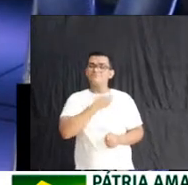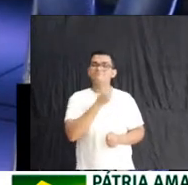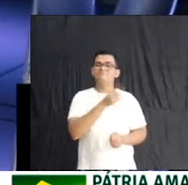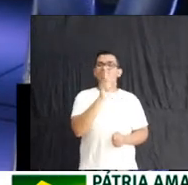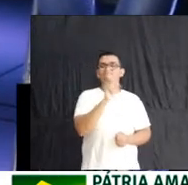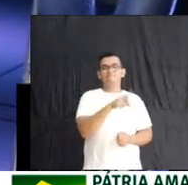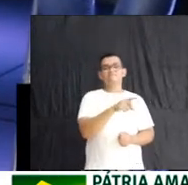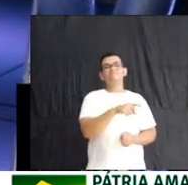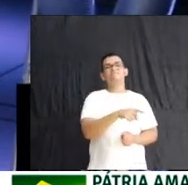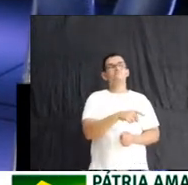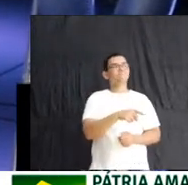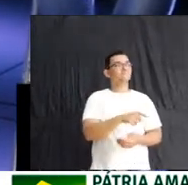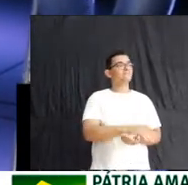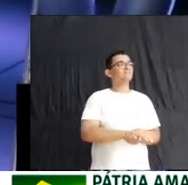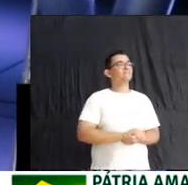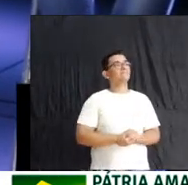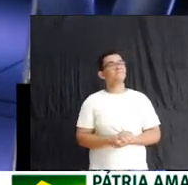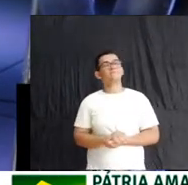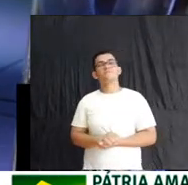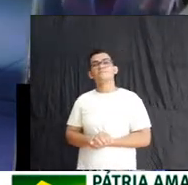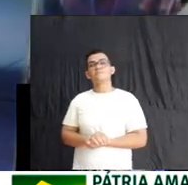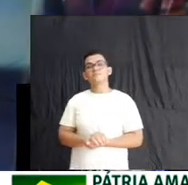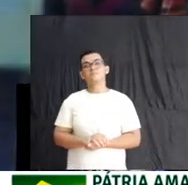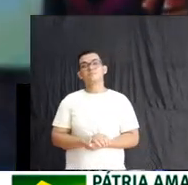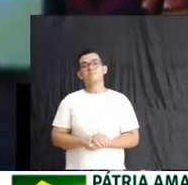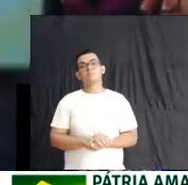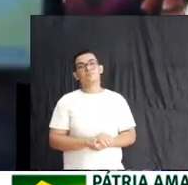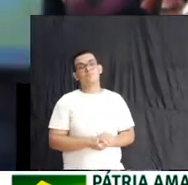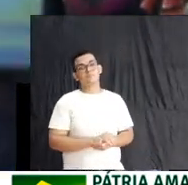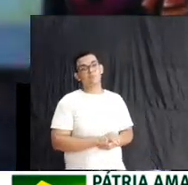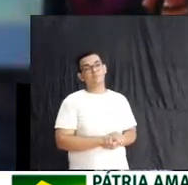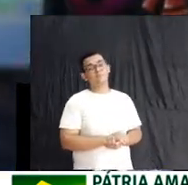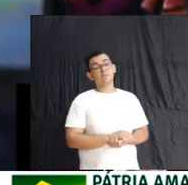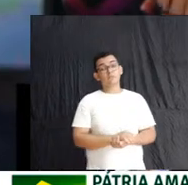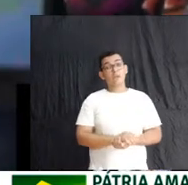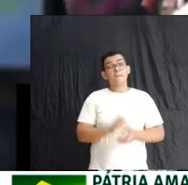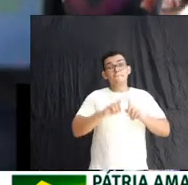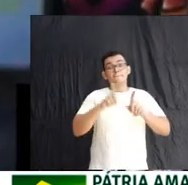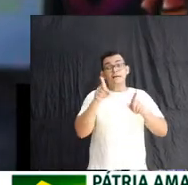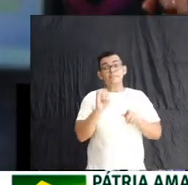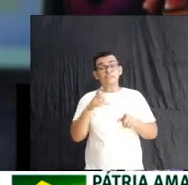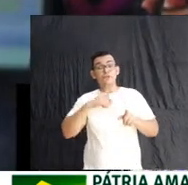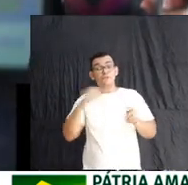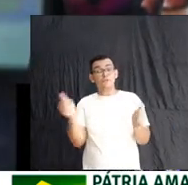um vendedor de flores